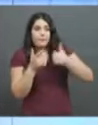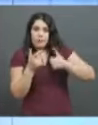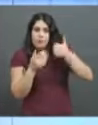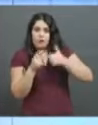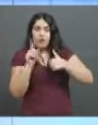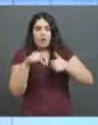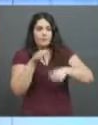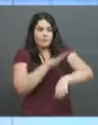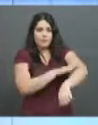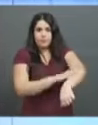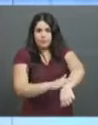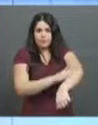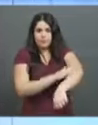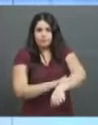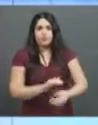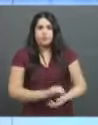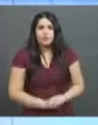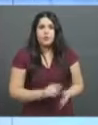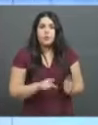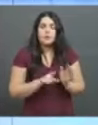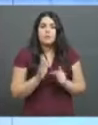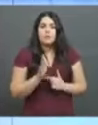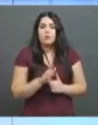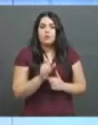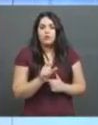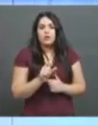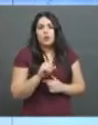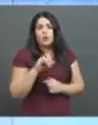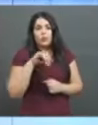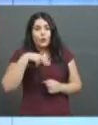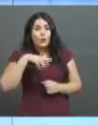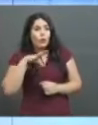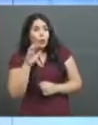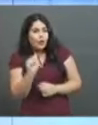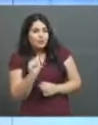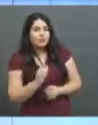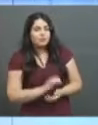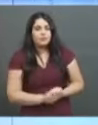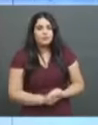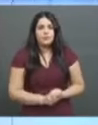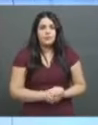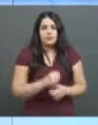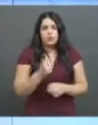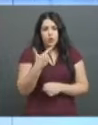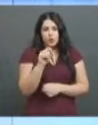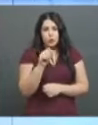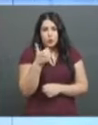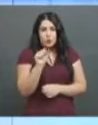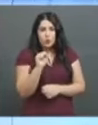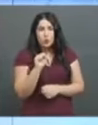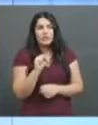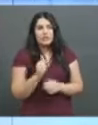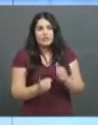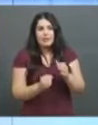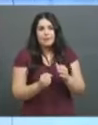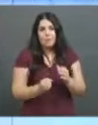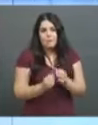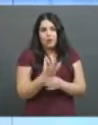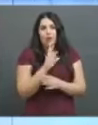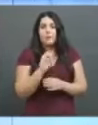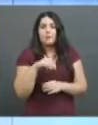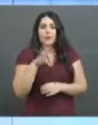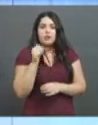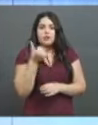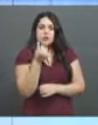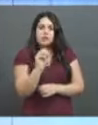de pele. É o que aponta o Instituto Nacional do Câncer. O INCA estima que em 2018 surjam mais de 68 mil